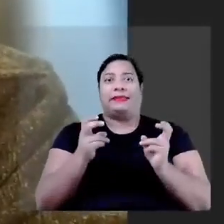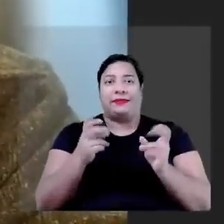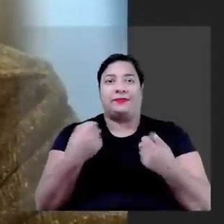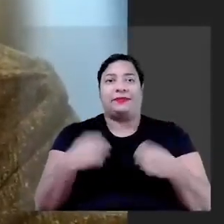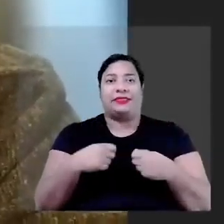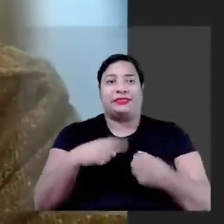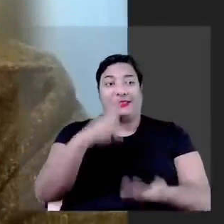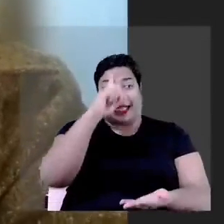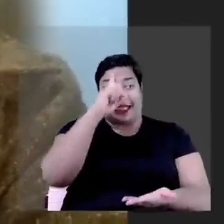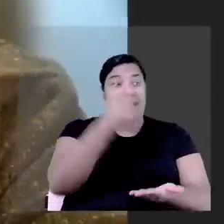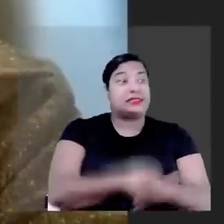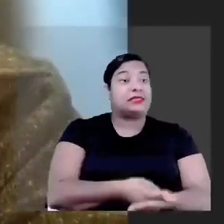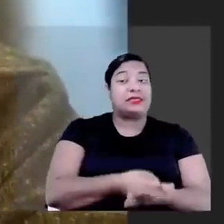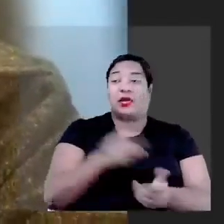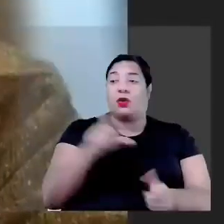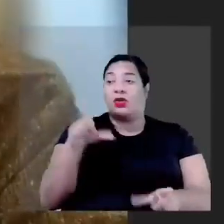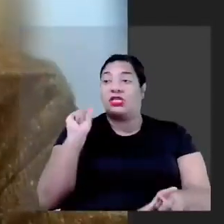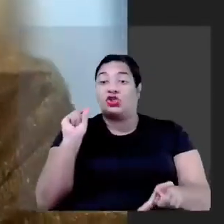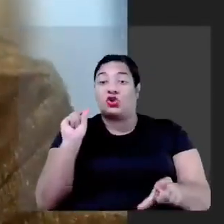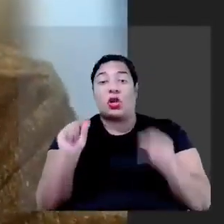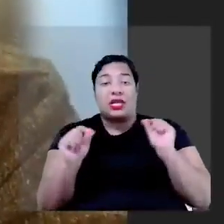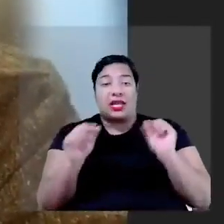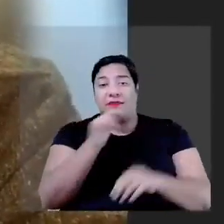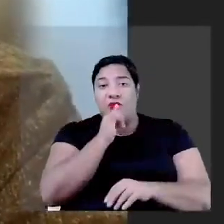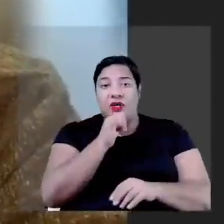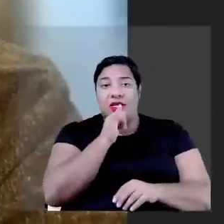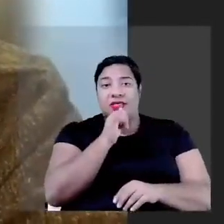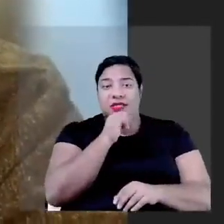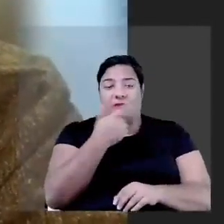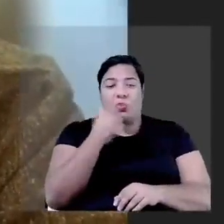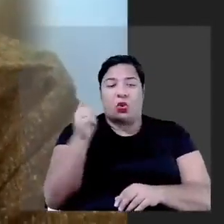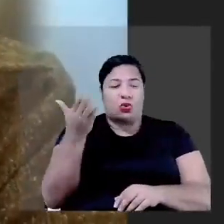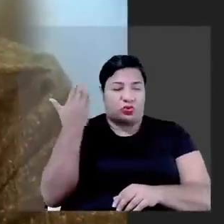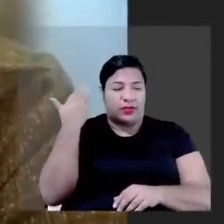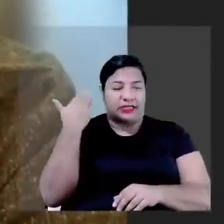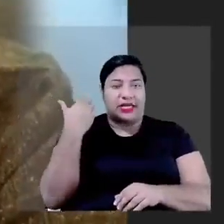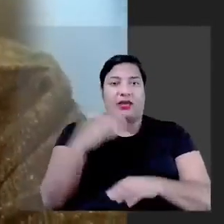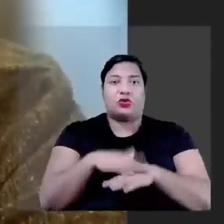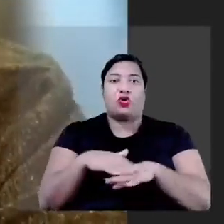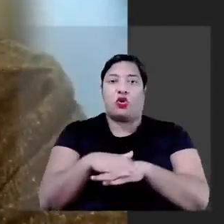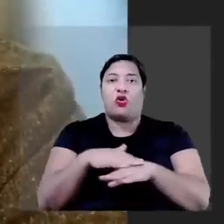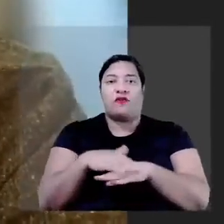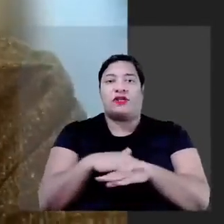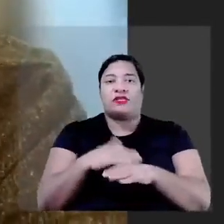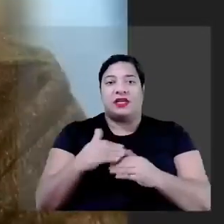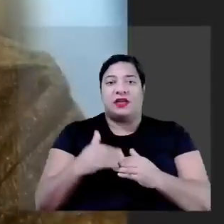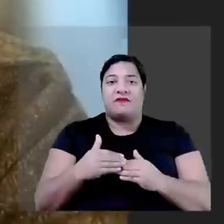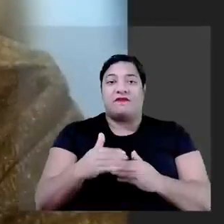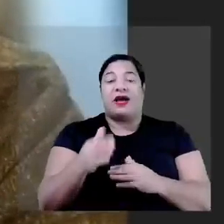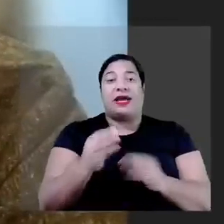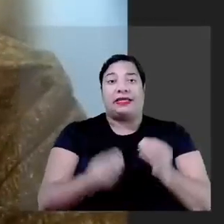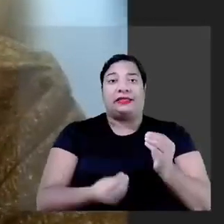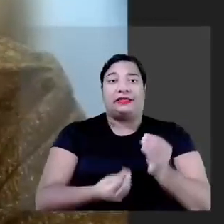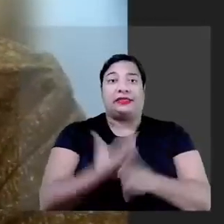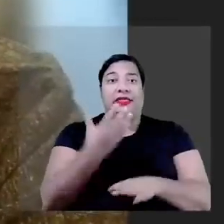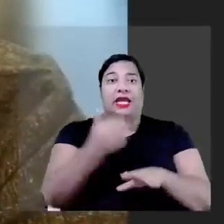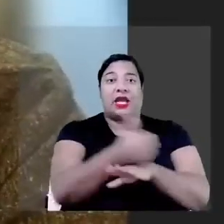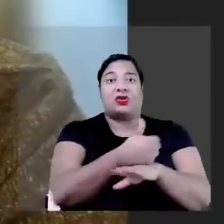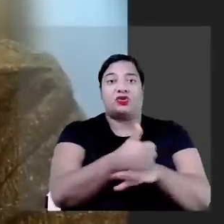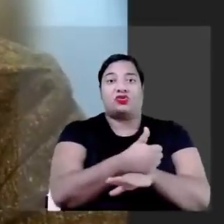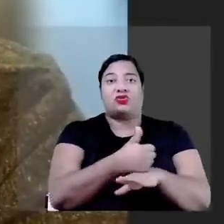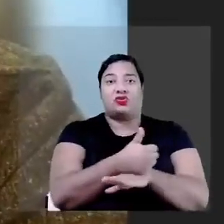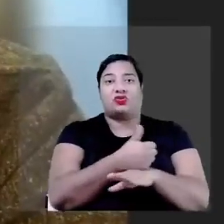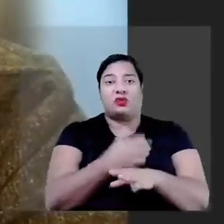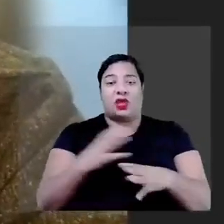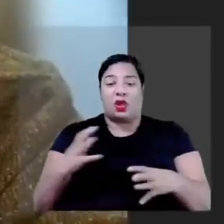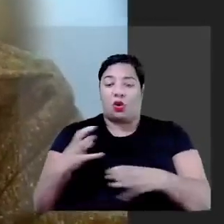essas questões. Por exemplo, outro dia nós estávamos conversando, vai surgir uma profissão que é o contador de carbono.